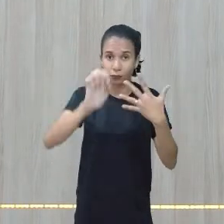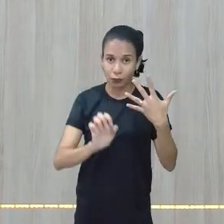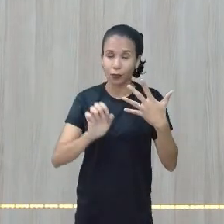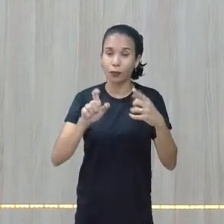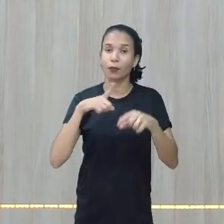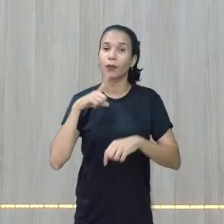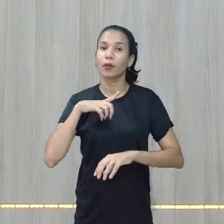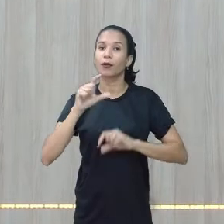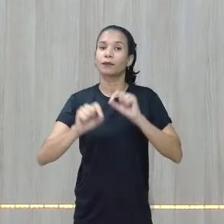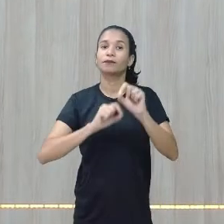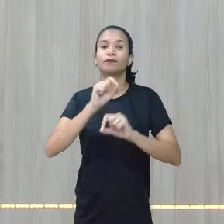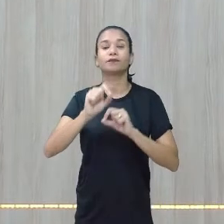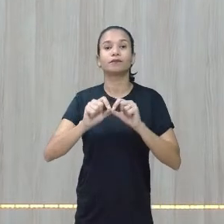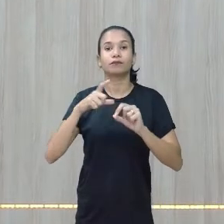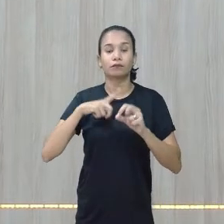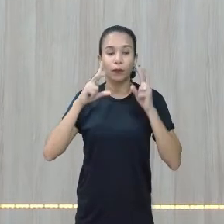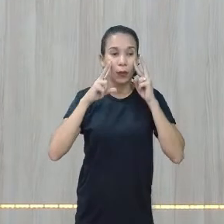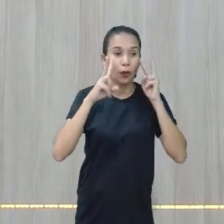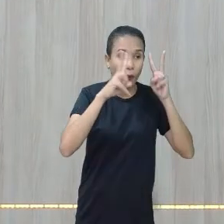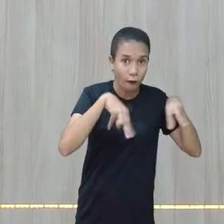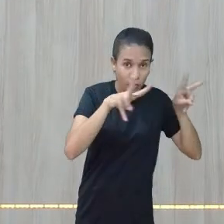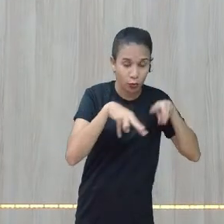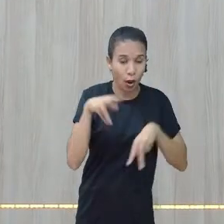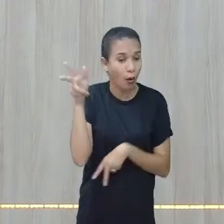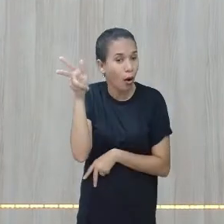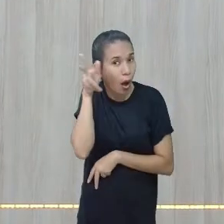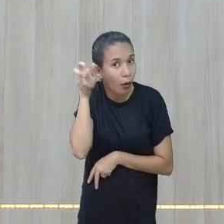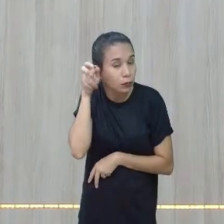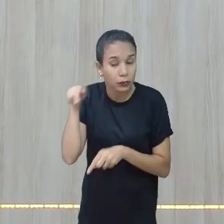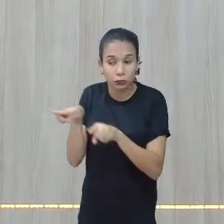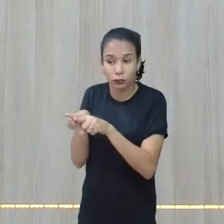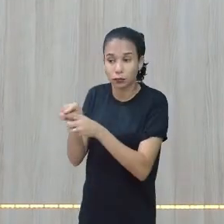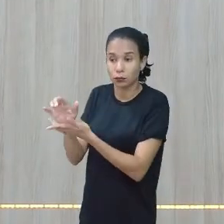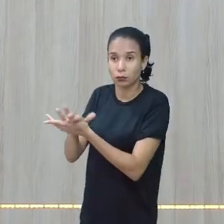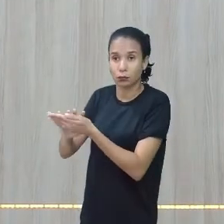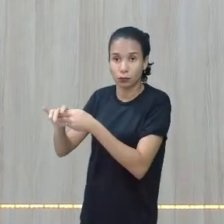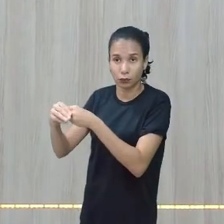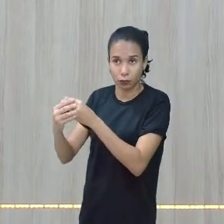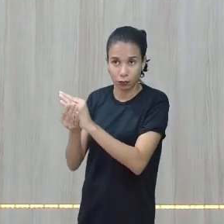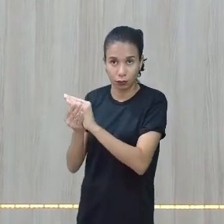a discriminação visual, auditiva e tátil.